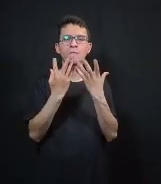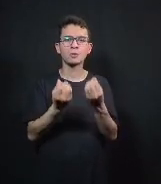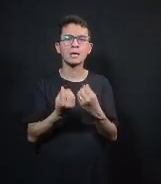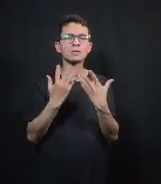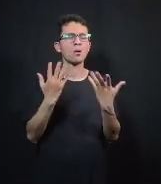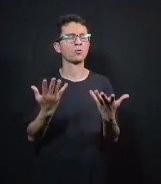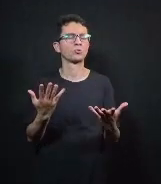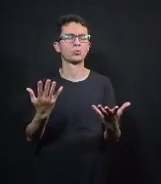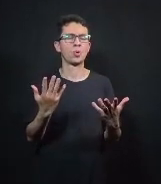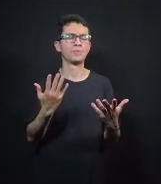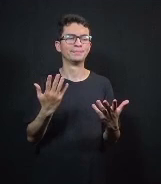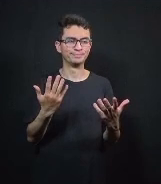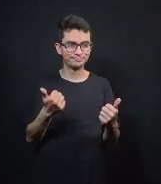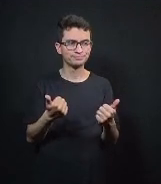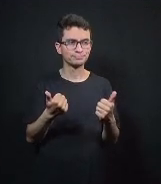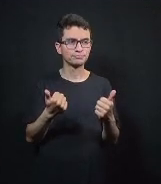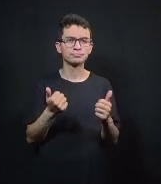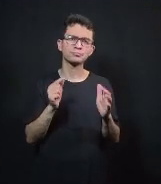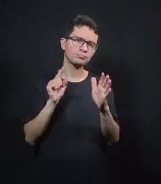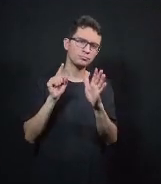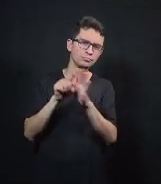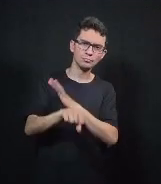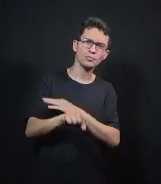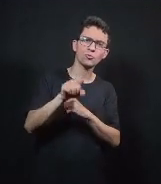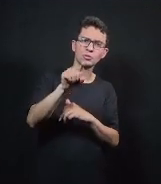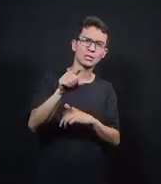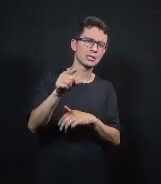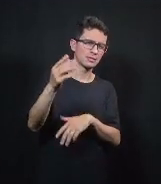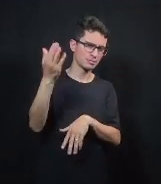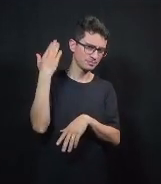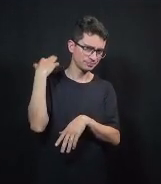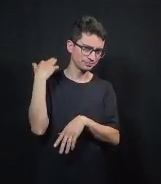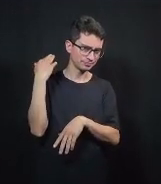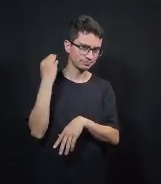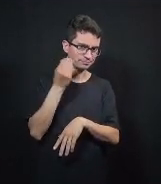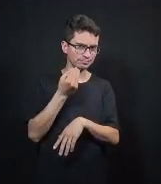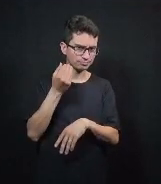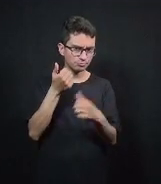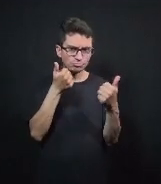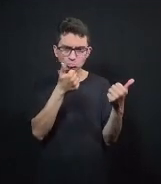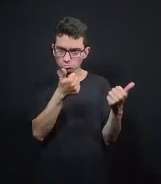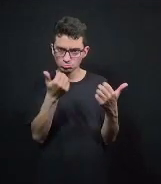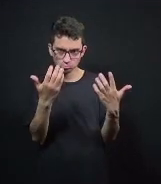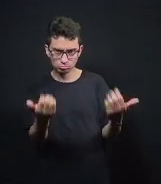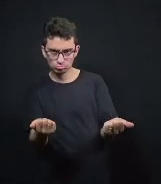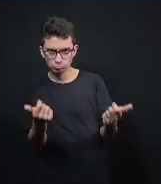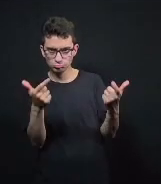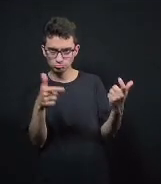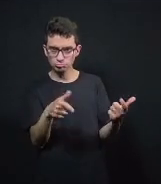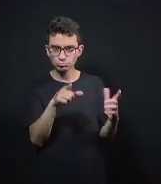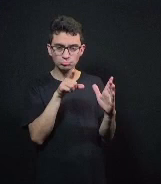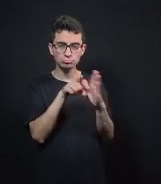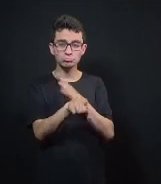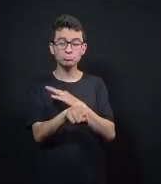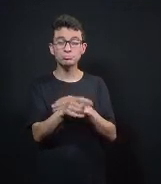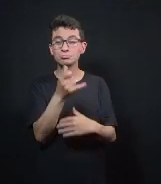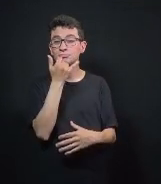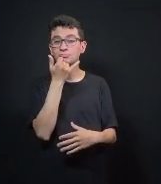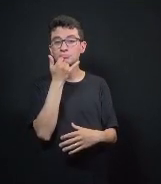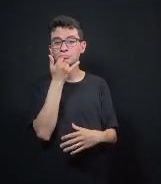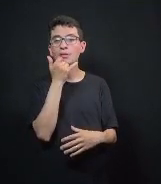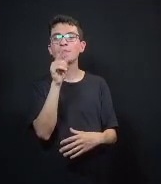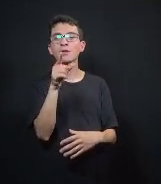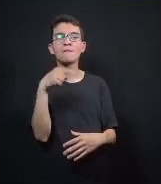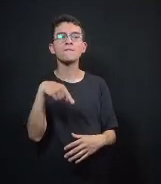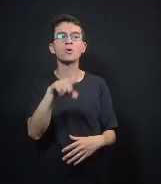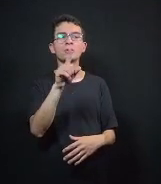de desinformação. Você teve uma experiência bem localizada, certo? Desculpa, qual foi a cidade em que você... Foi